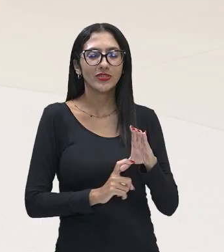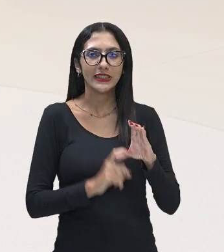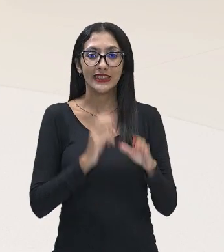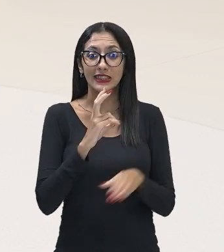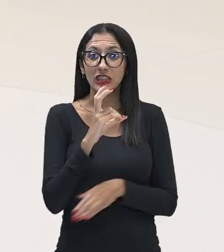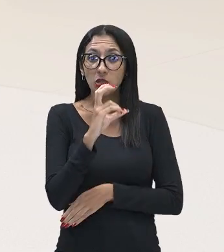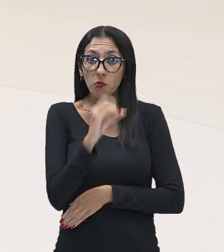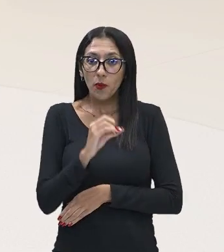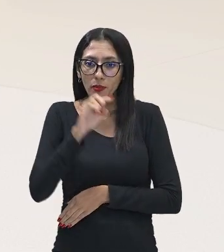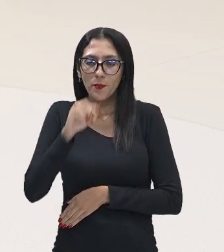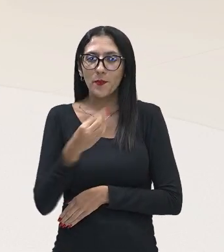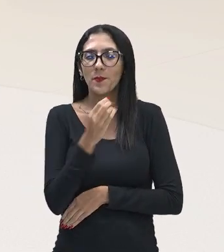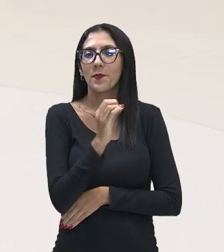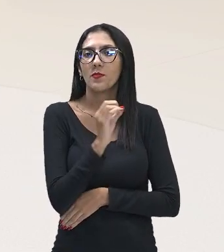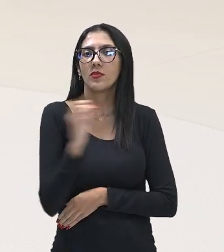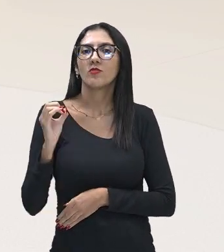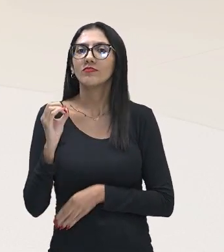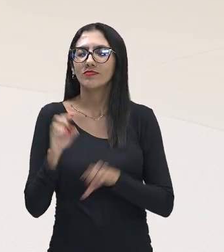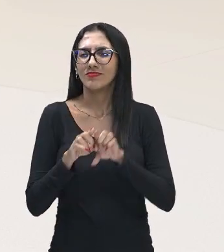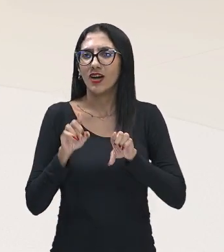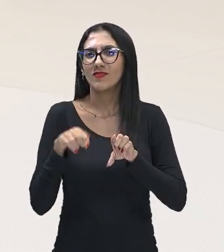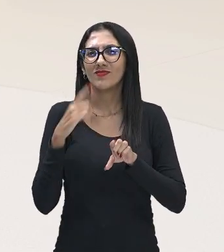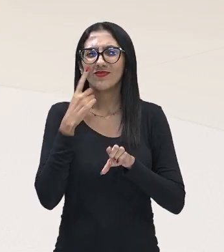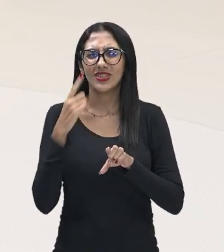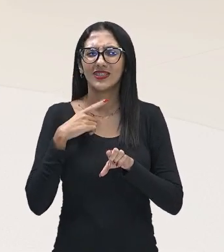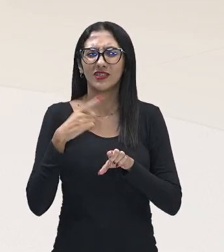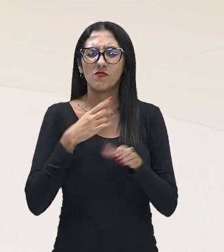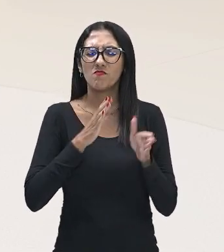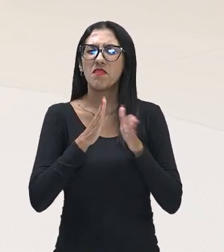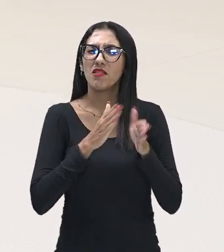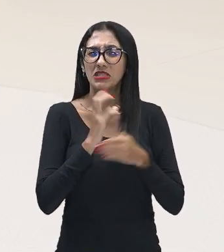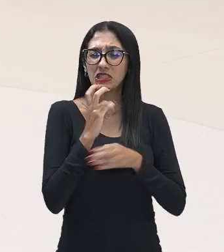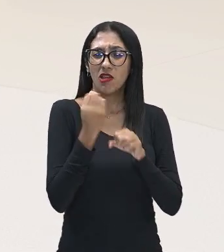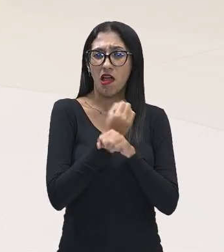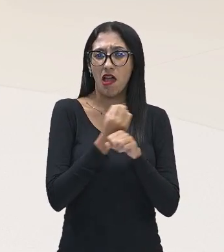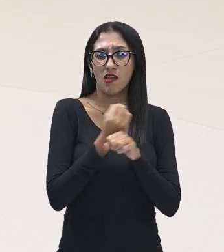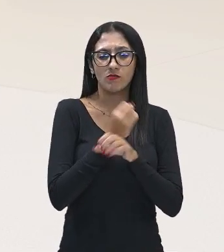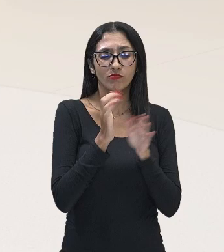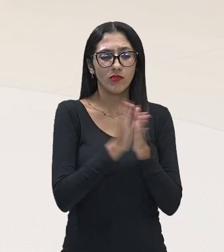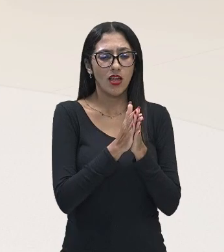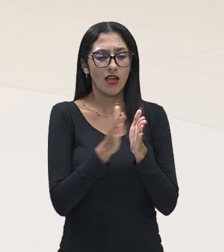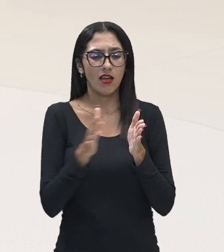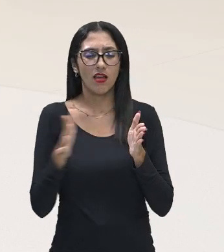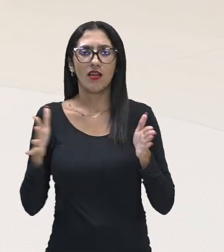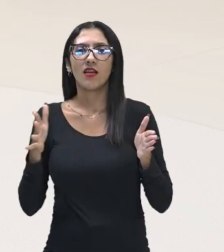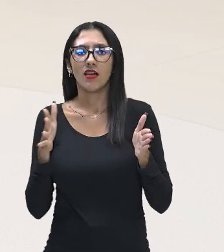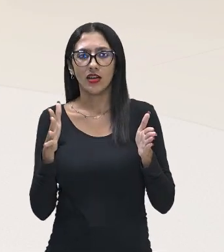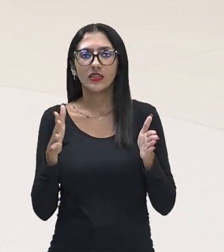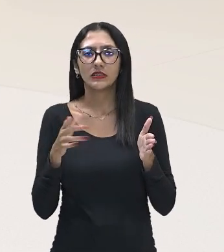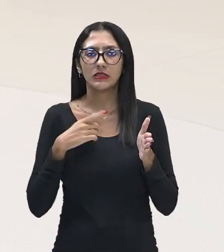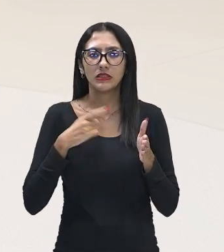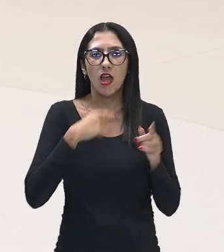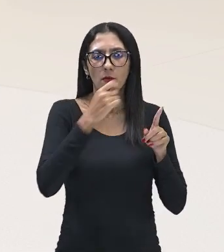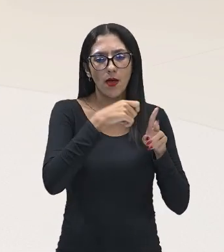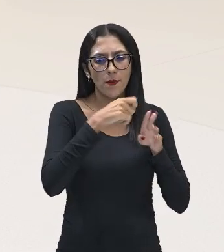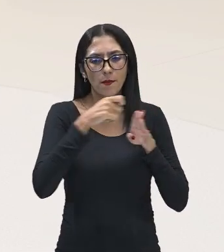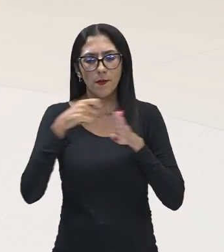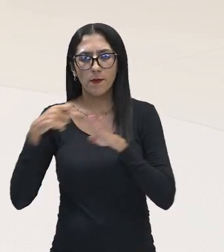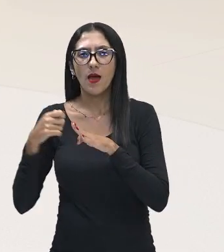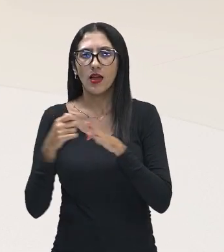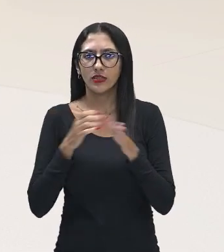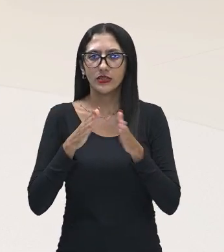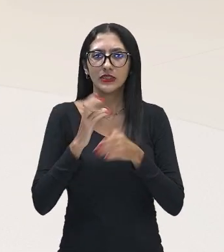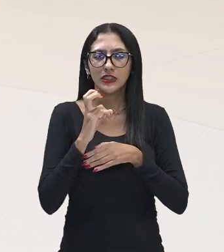mil. Porém, como o período foi 5 anos, né? Observe que 5 anos correndo juros ali, ela vai